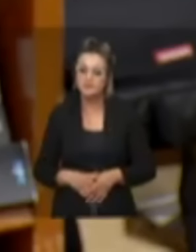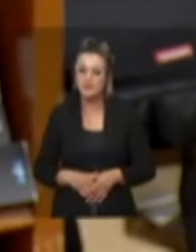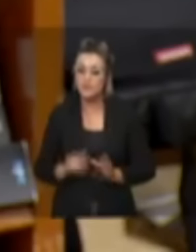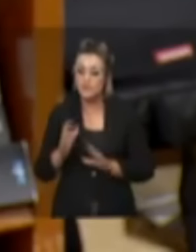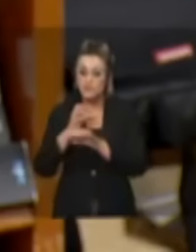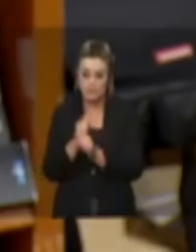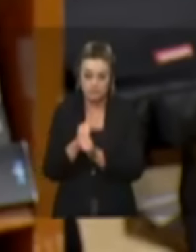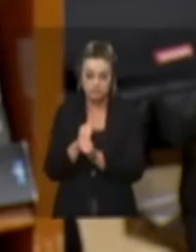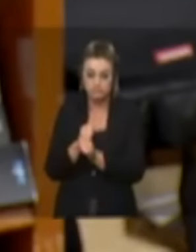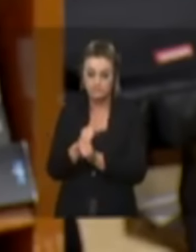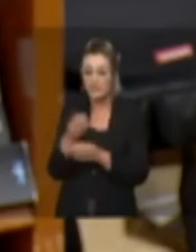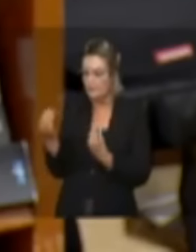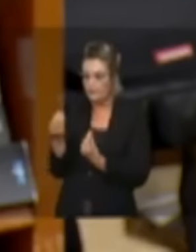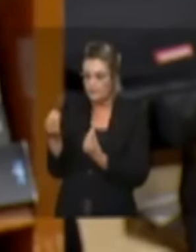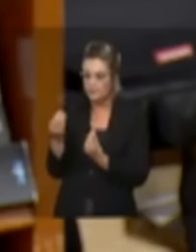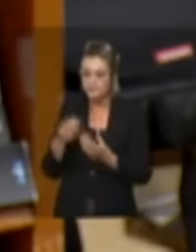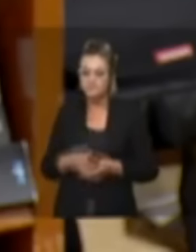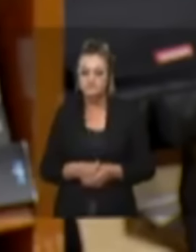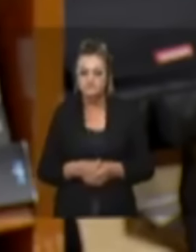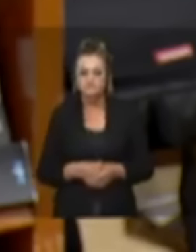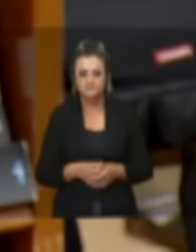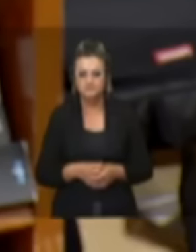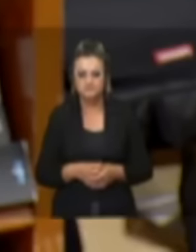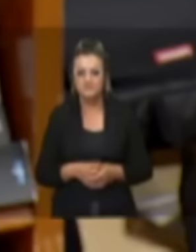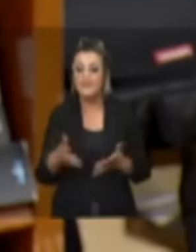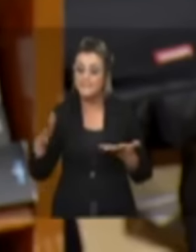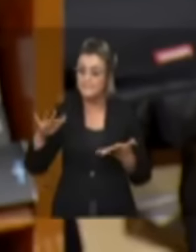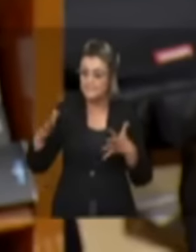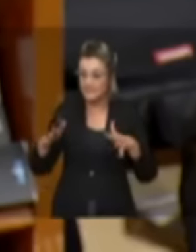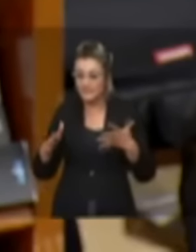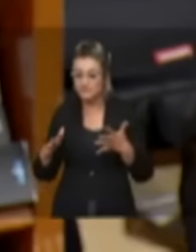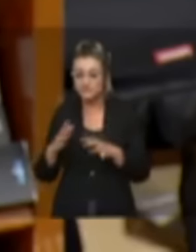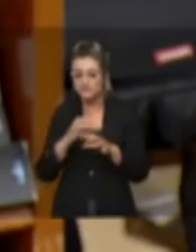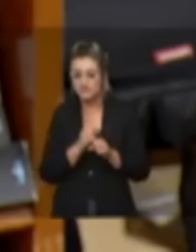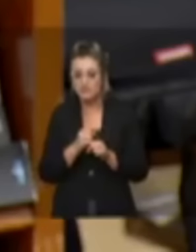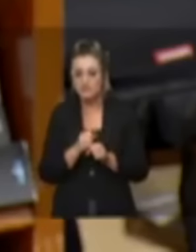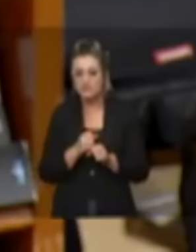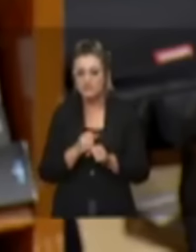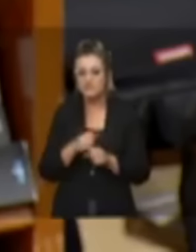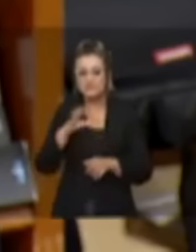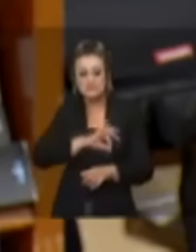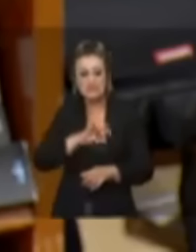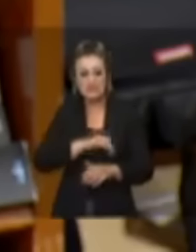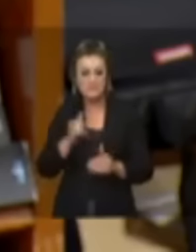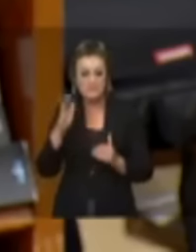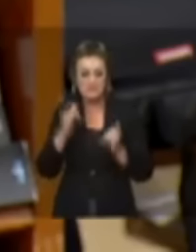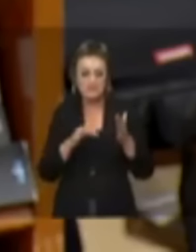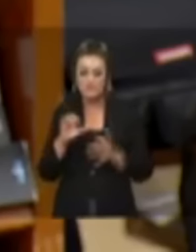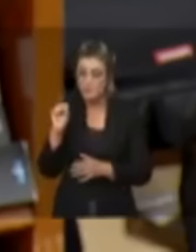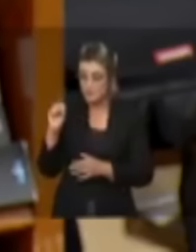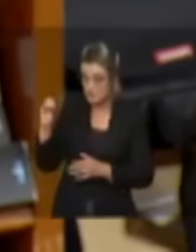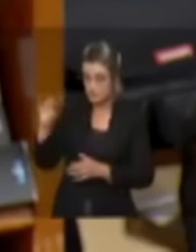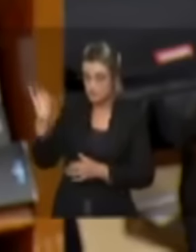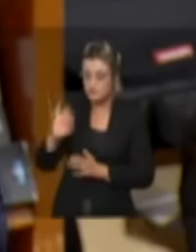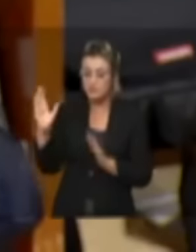cálculo vai ser feito da seguinte forma a média aritmética dos maiores salários de 80% do